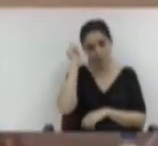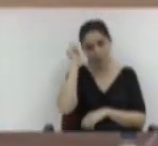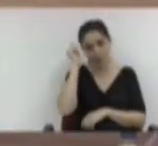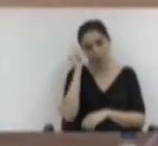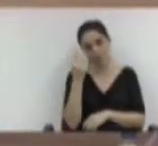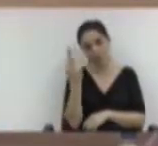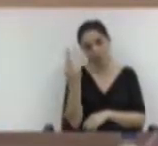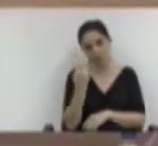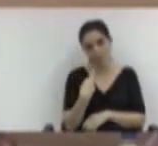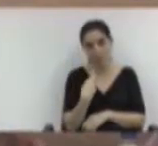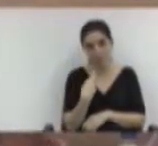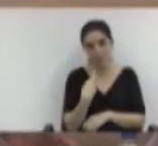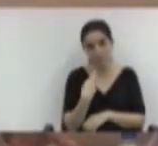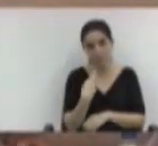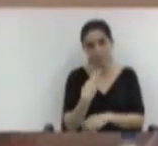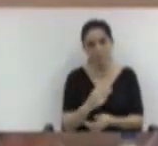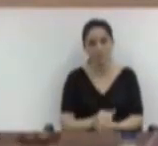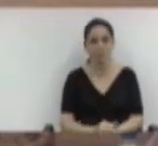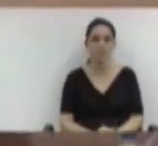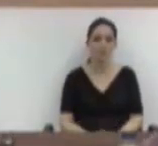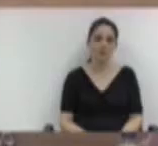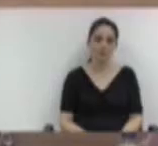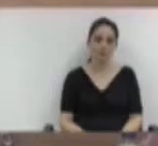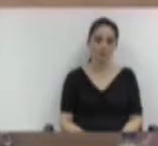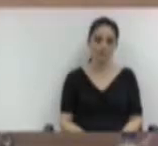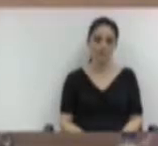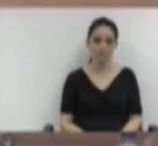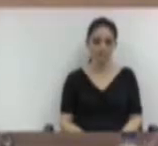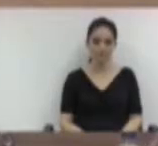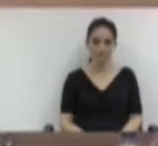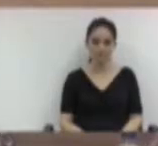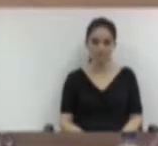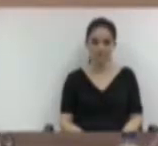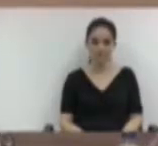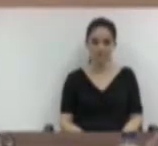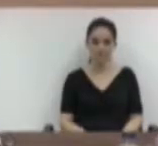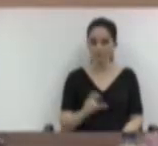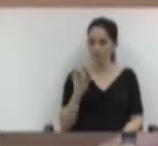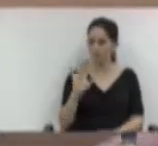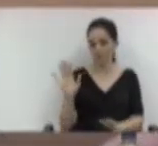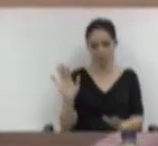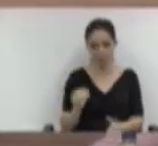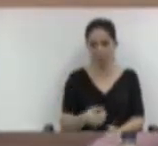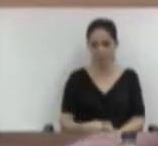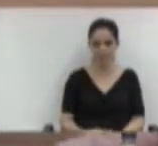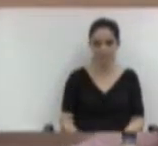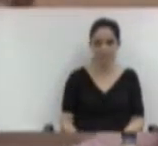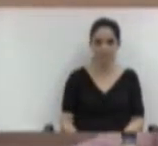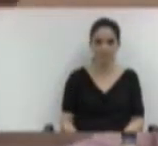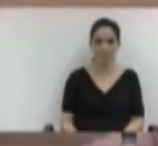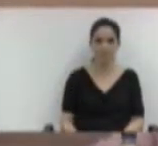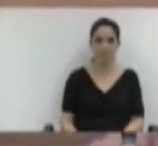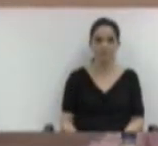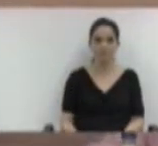requerimento e que tome algumas providências referente àquele local. Somente isso, senhor presidente.